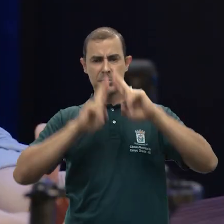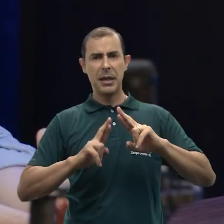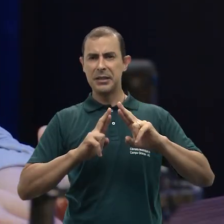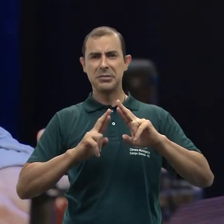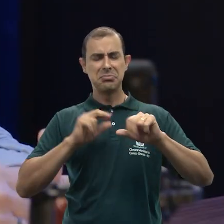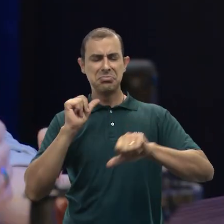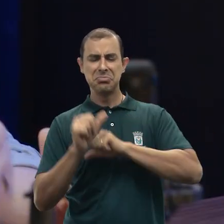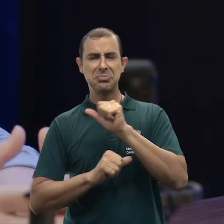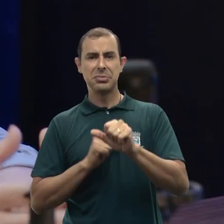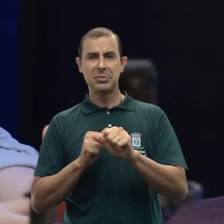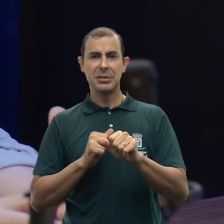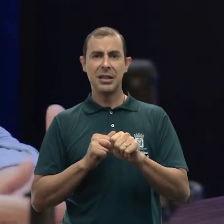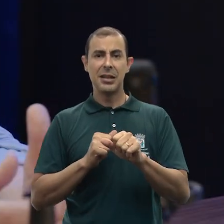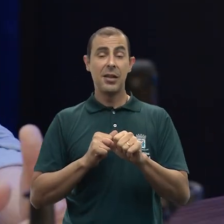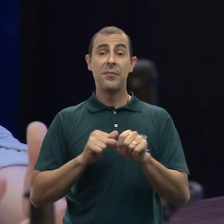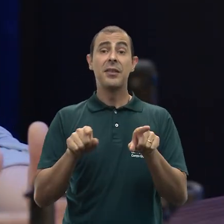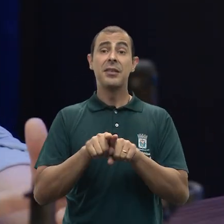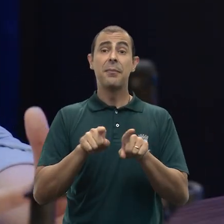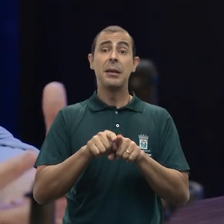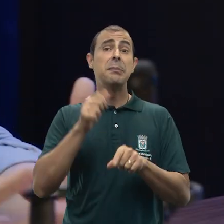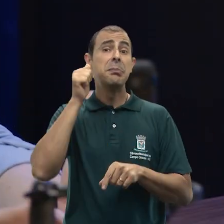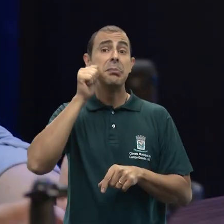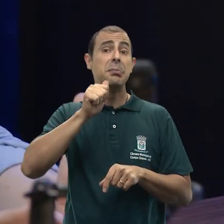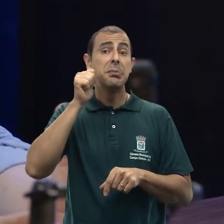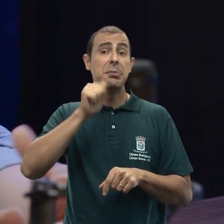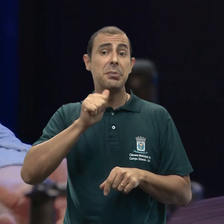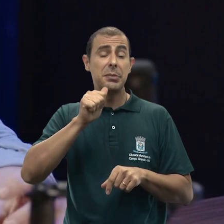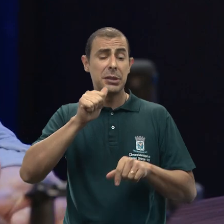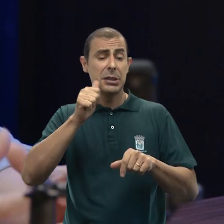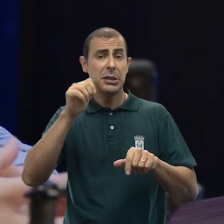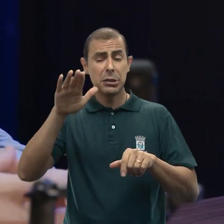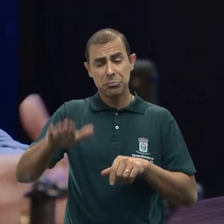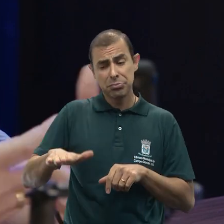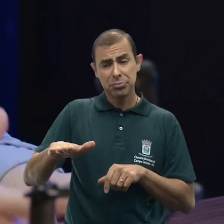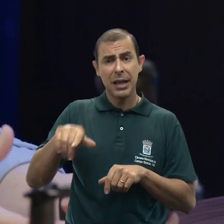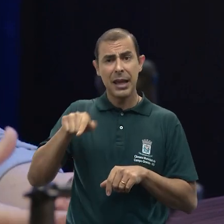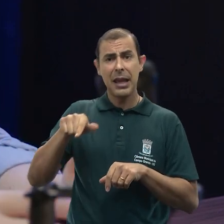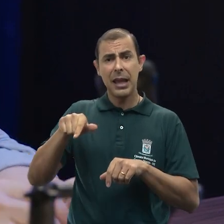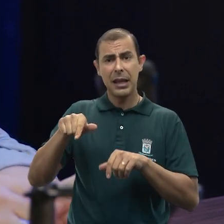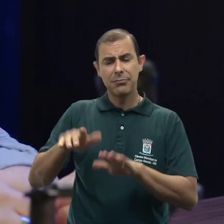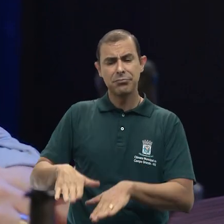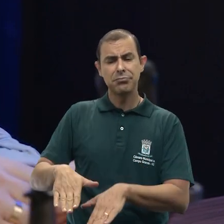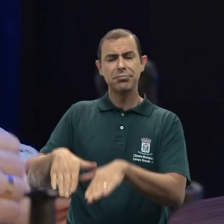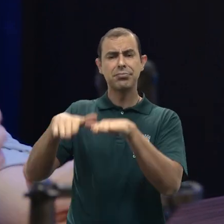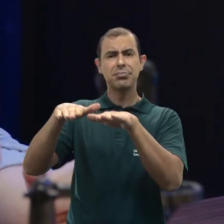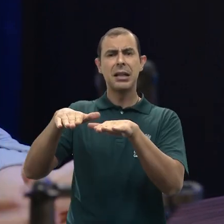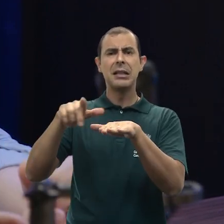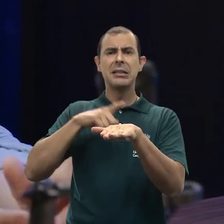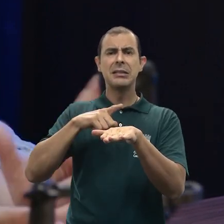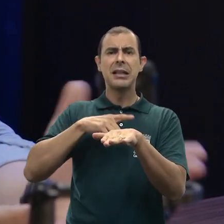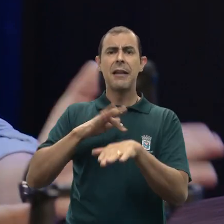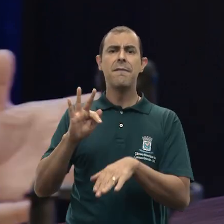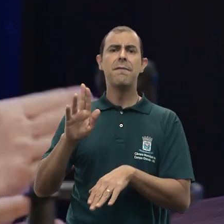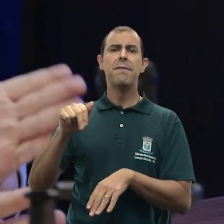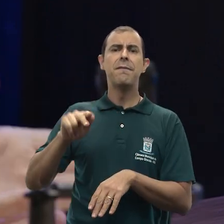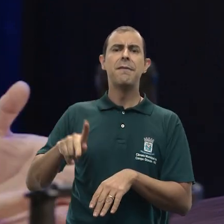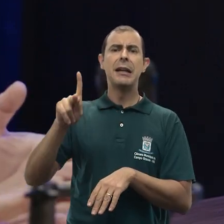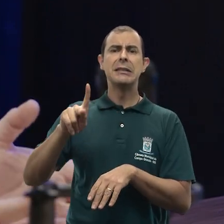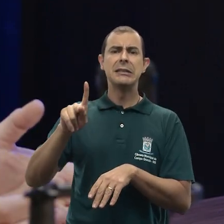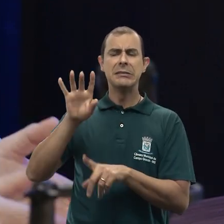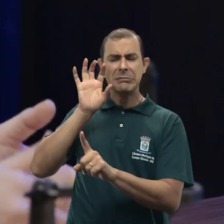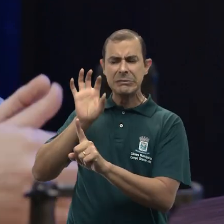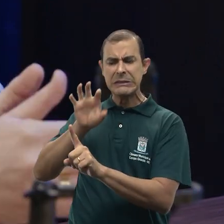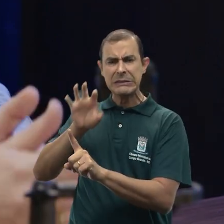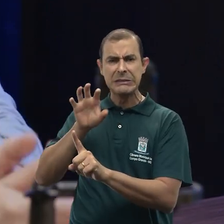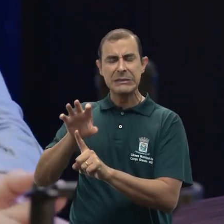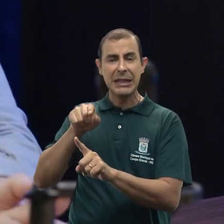valorização. Sobretudo meninas perdem a autoestima quando ela cresce nesse ambiente onde músicas como funk, lembrando, eu não